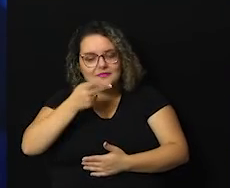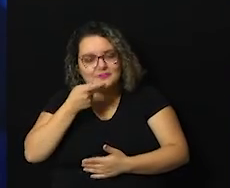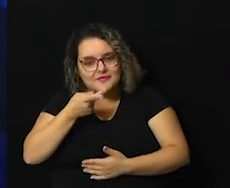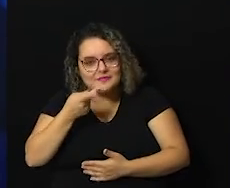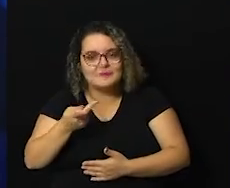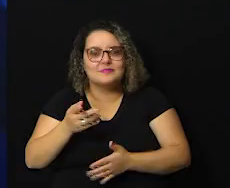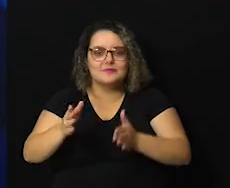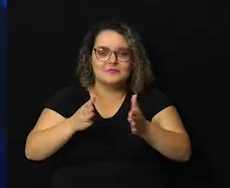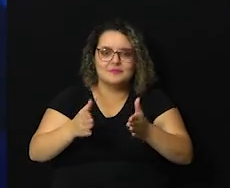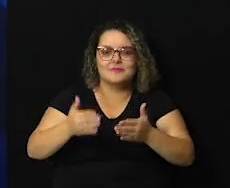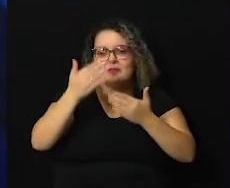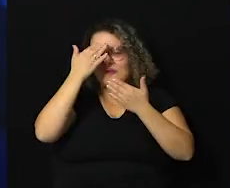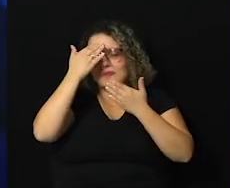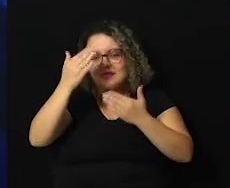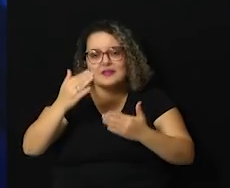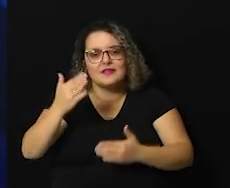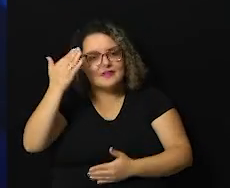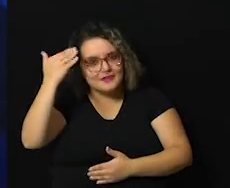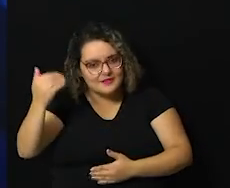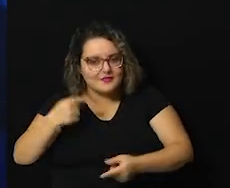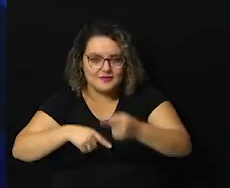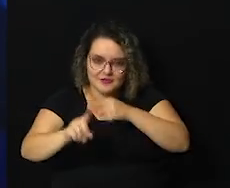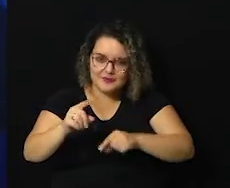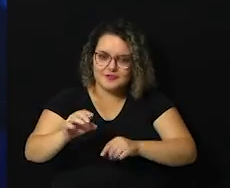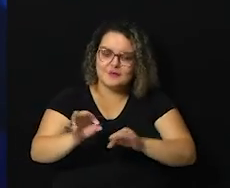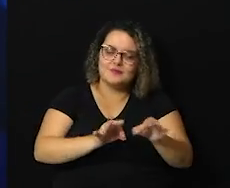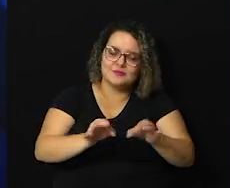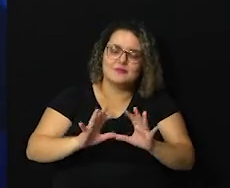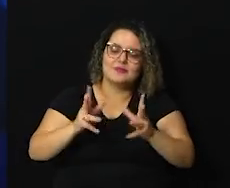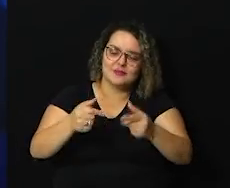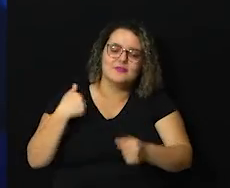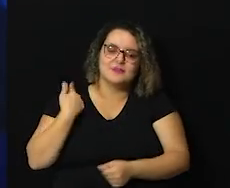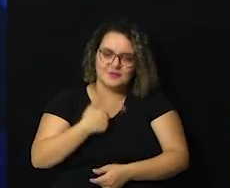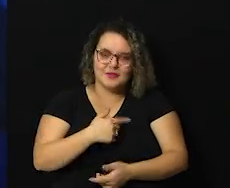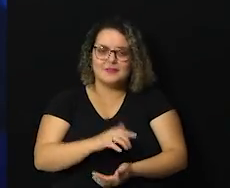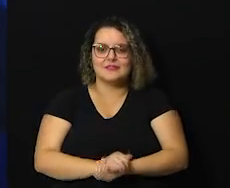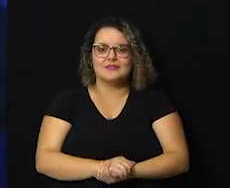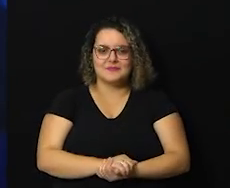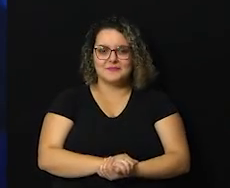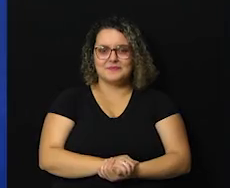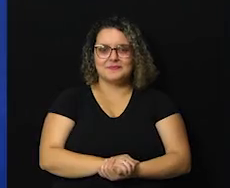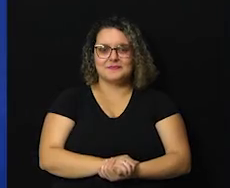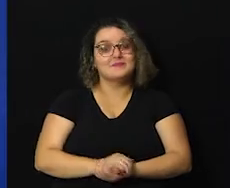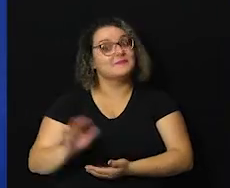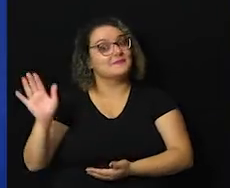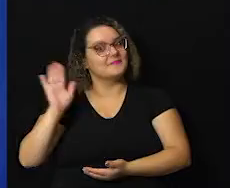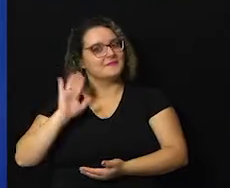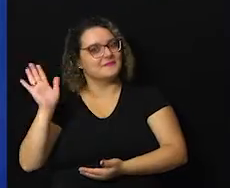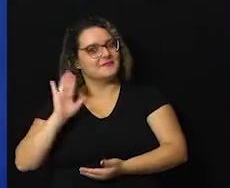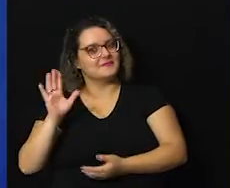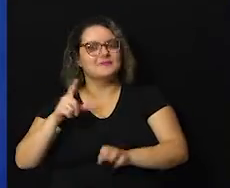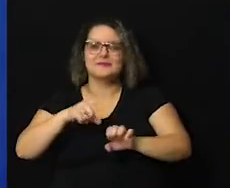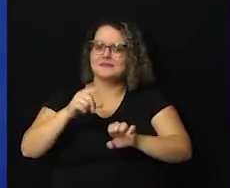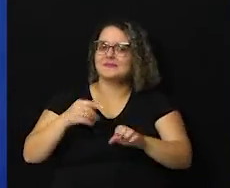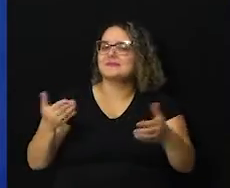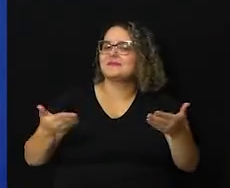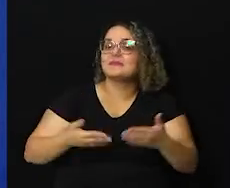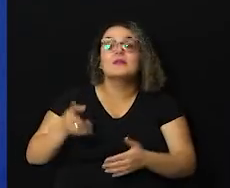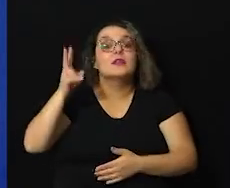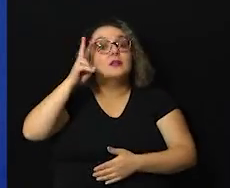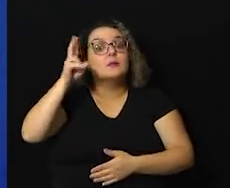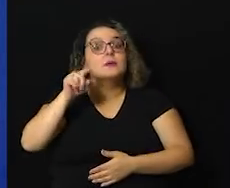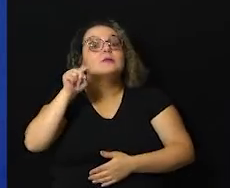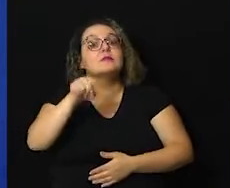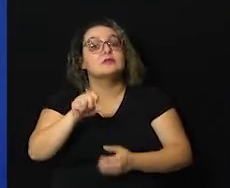contar um pouquinho da nossa história pelo tempo muito obrigado sucesso para você para o programa e para todos nós que a gente chega aqui como ser